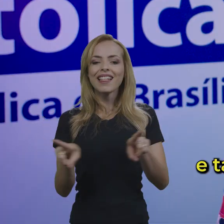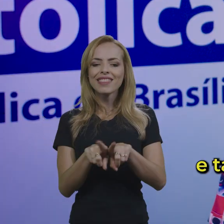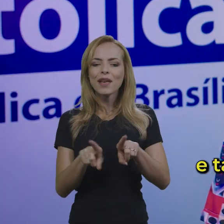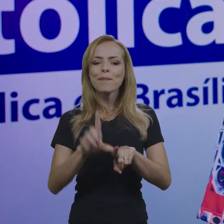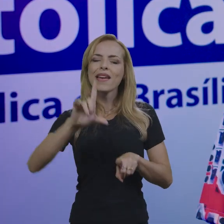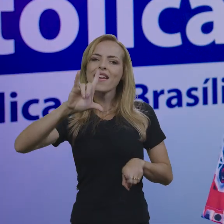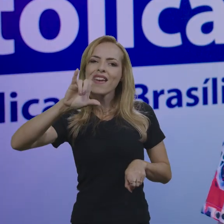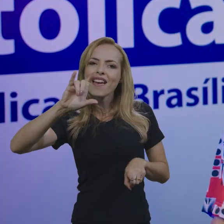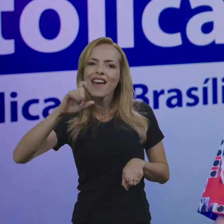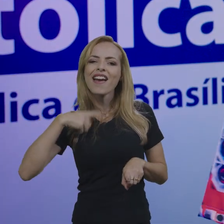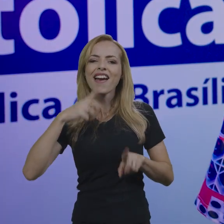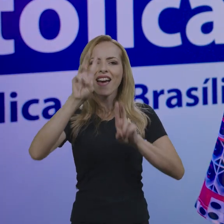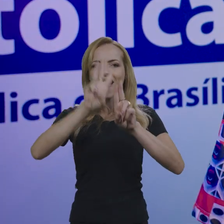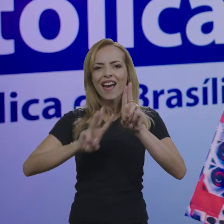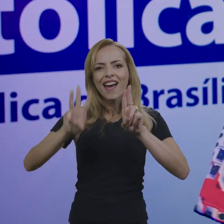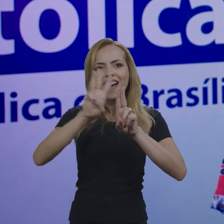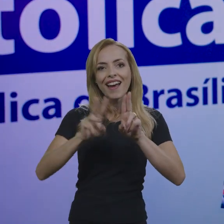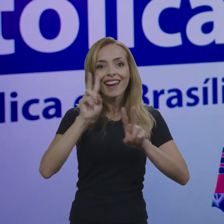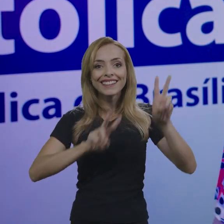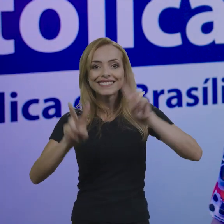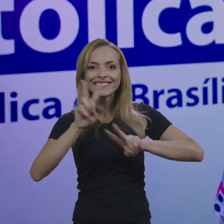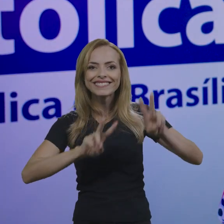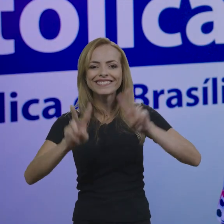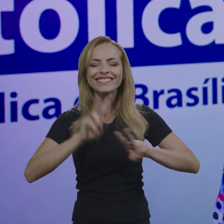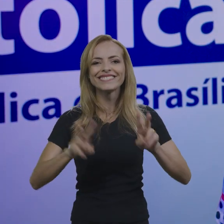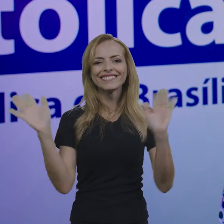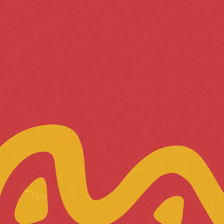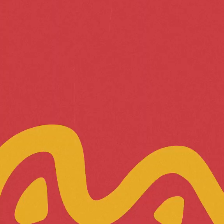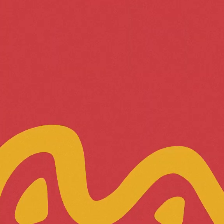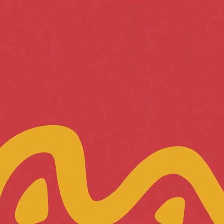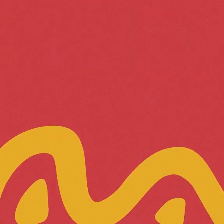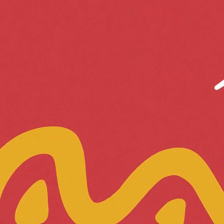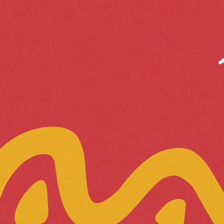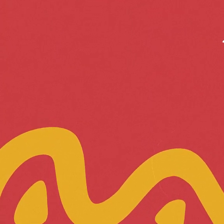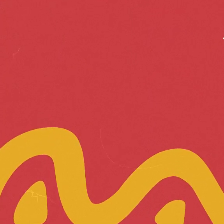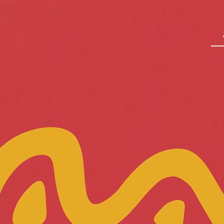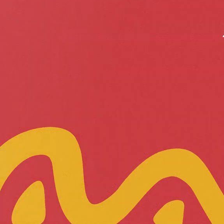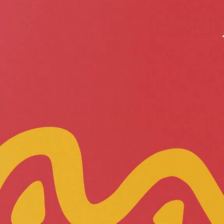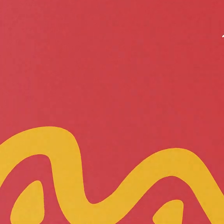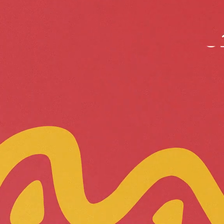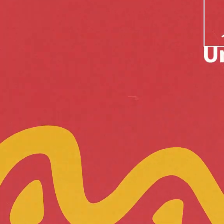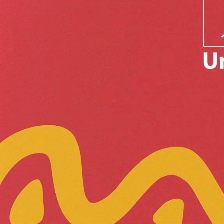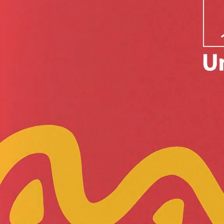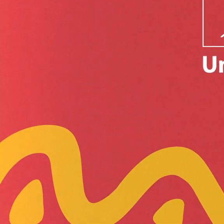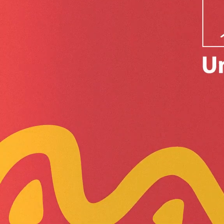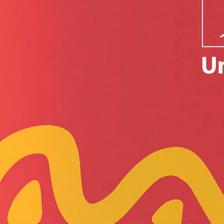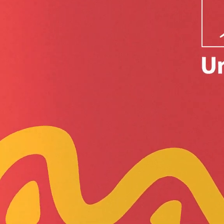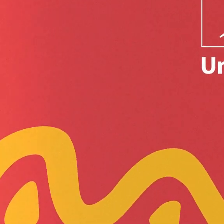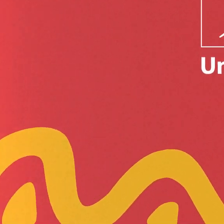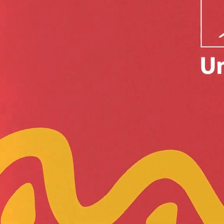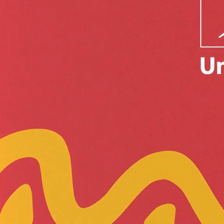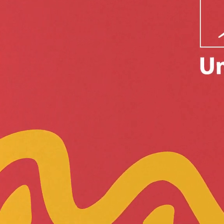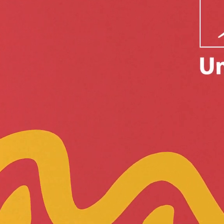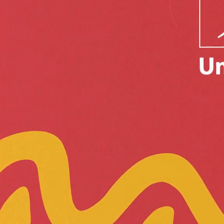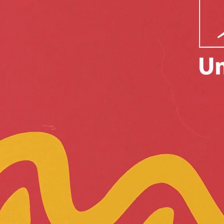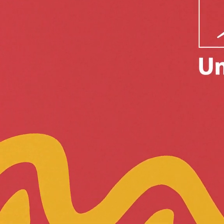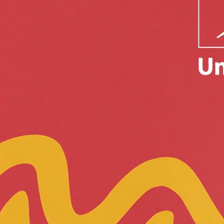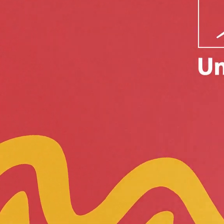redes sociais. Espero que vocês tenham gostado. Tchauzinho!